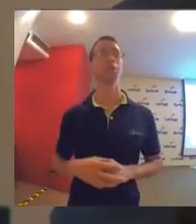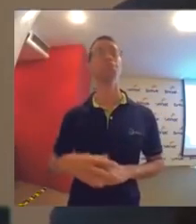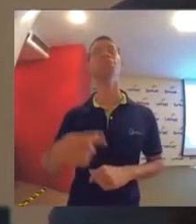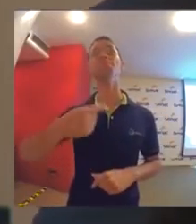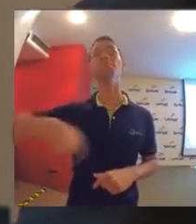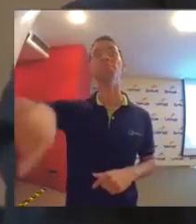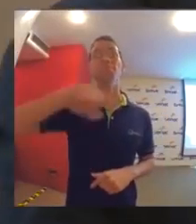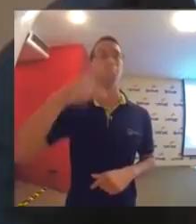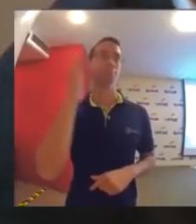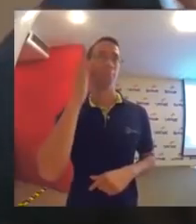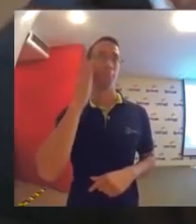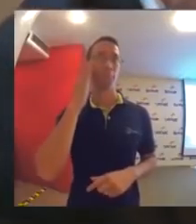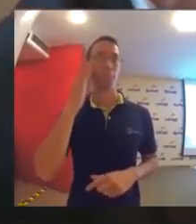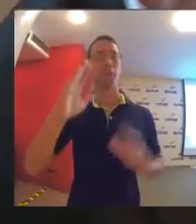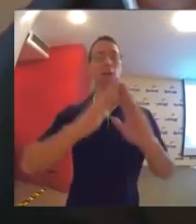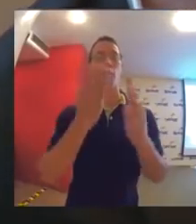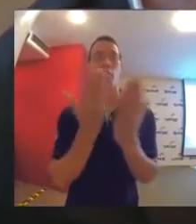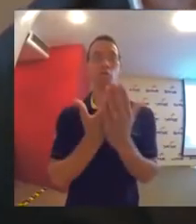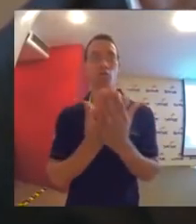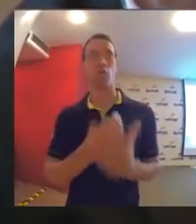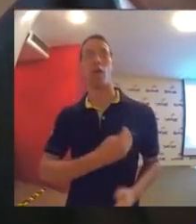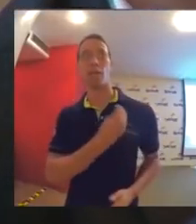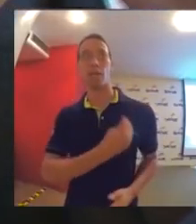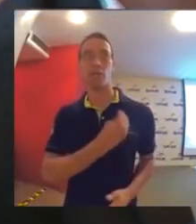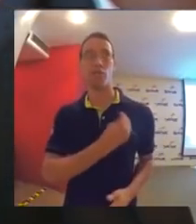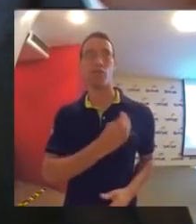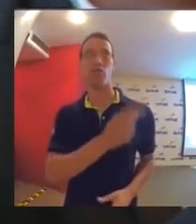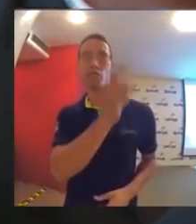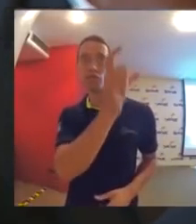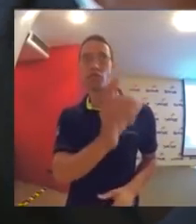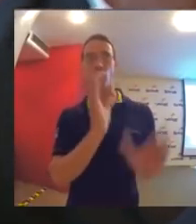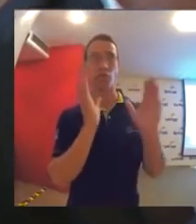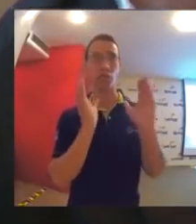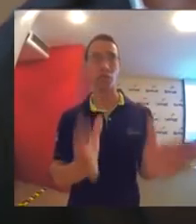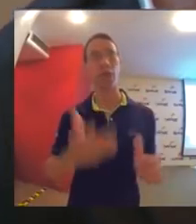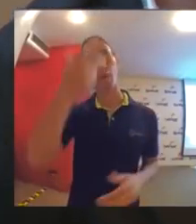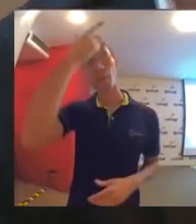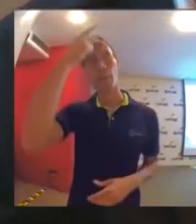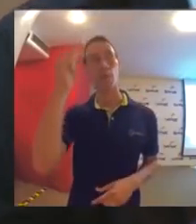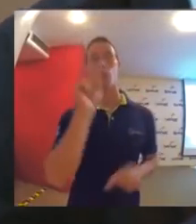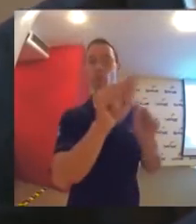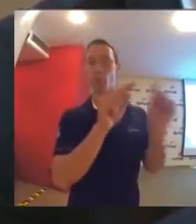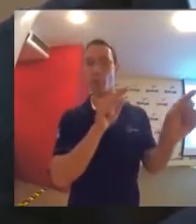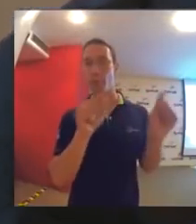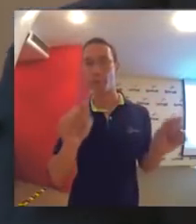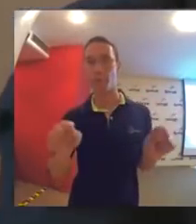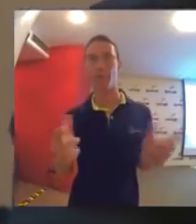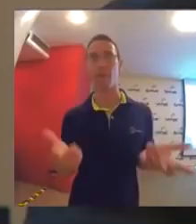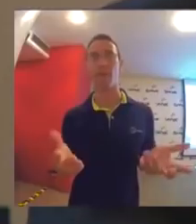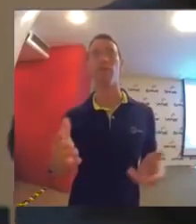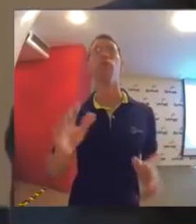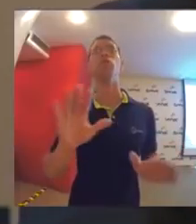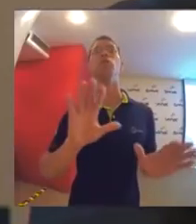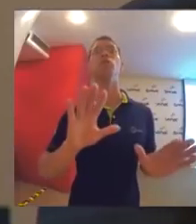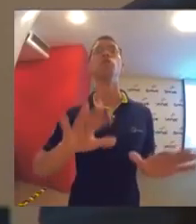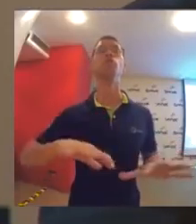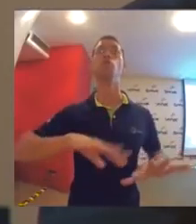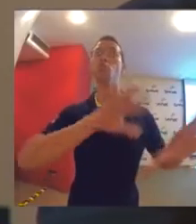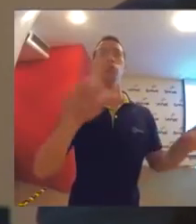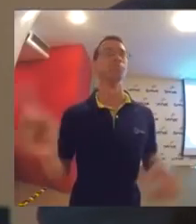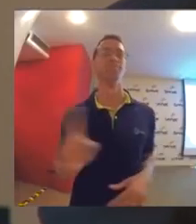Nós sabemos que a escola que existe, as pessoas que lá estão, nem todas querem.